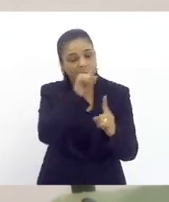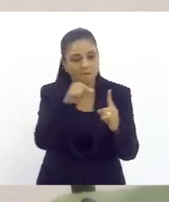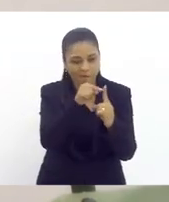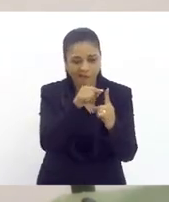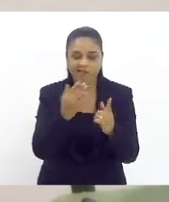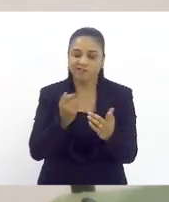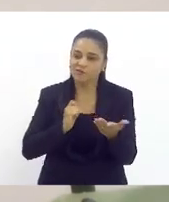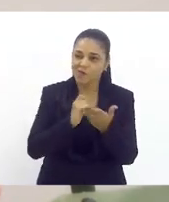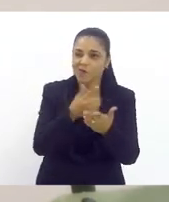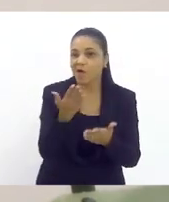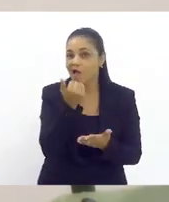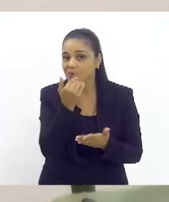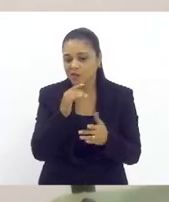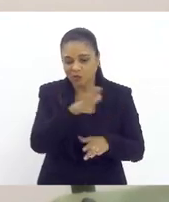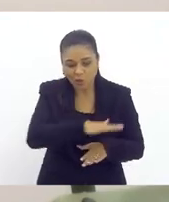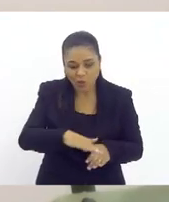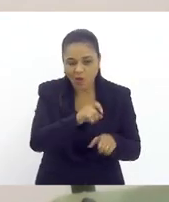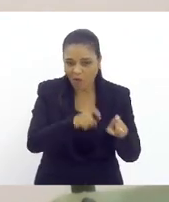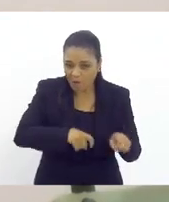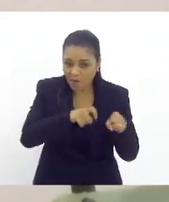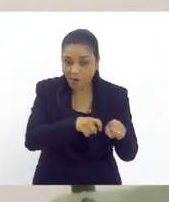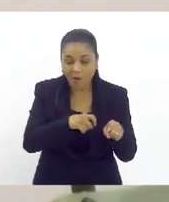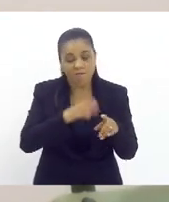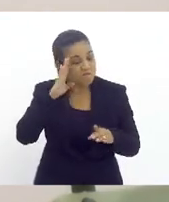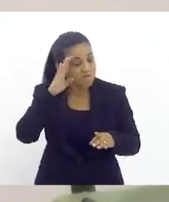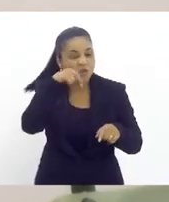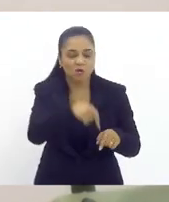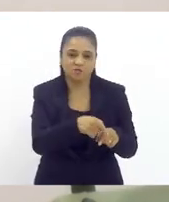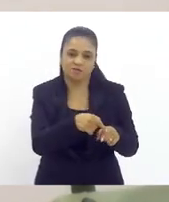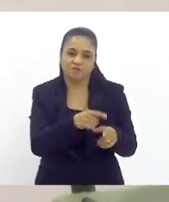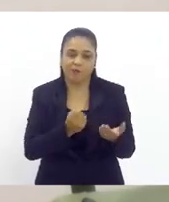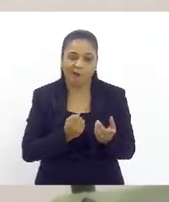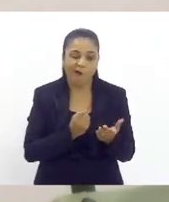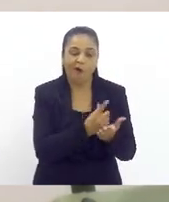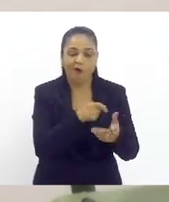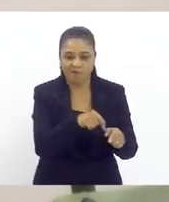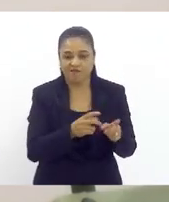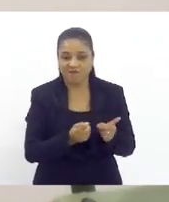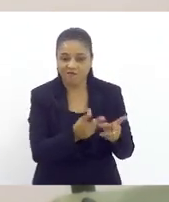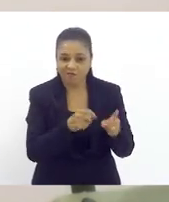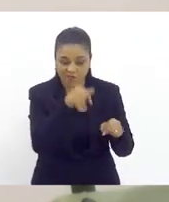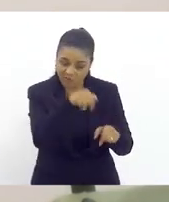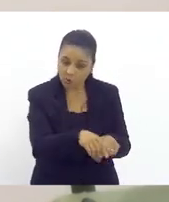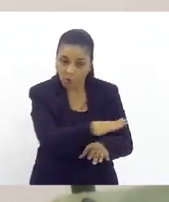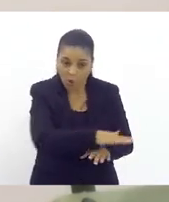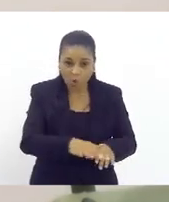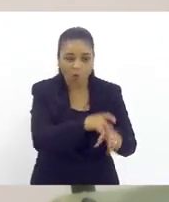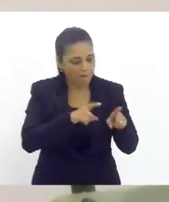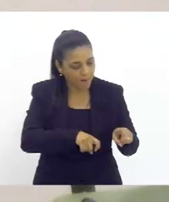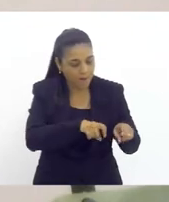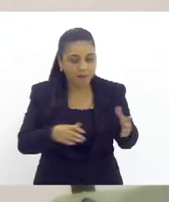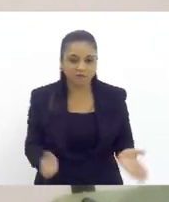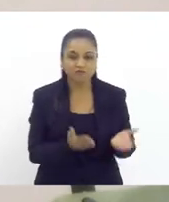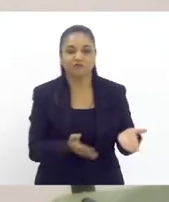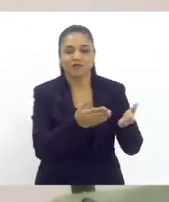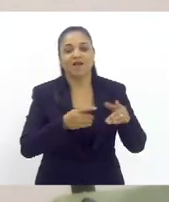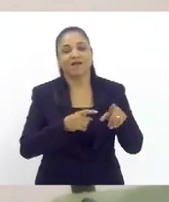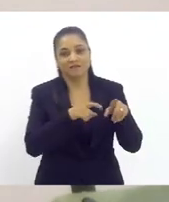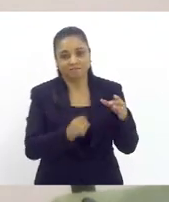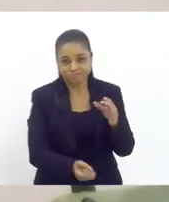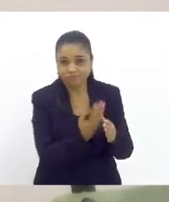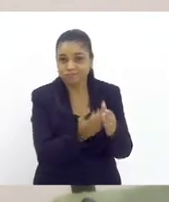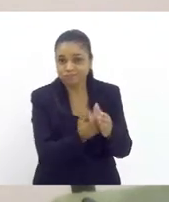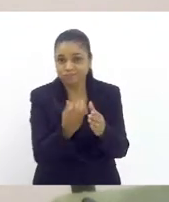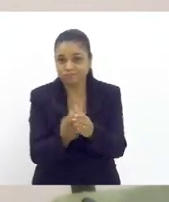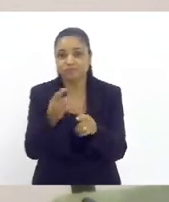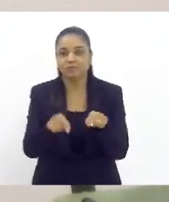alimentos é locais priorizando então a gente pode criar alguma coisa nesse sentido para estimular a produção porque realmente a demanda